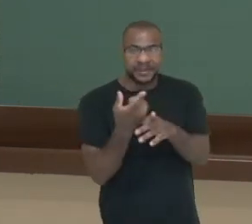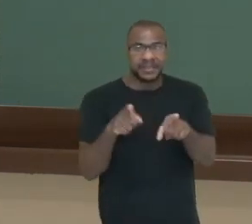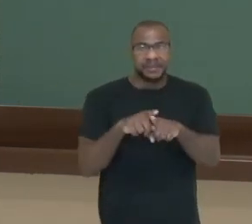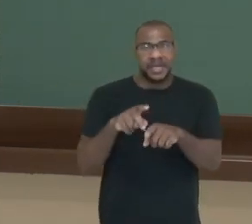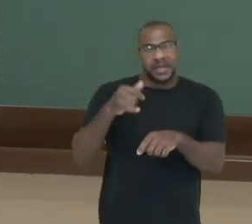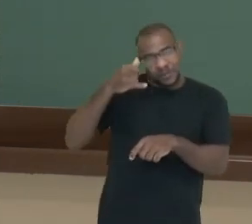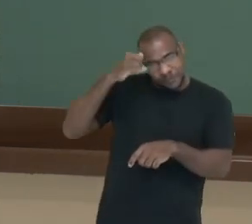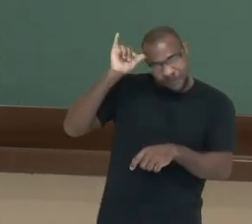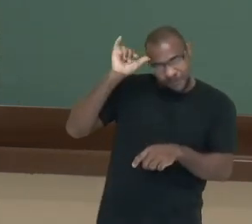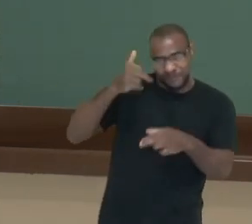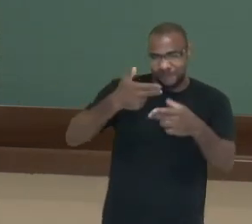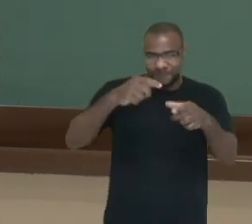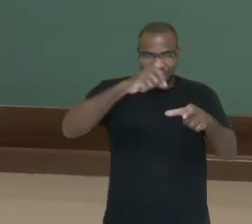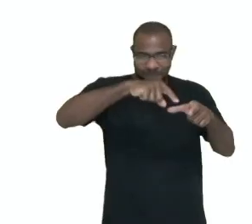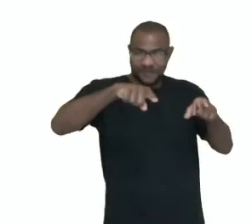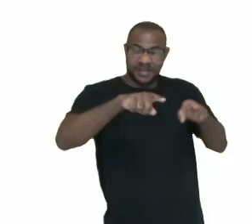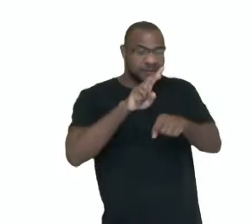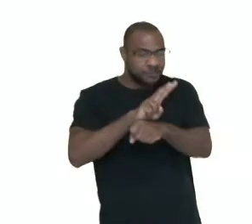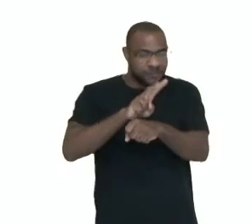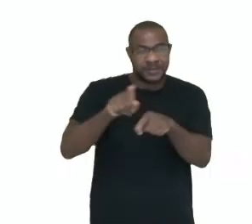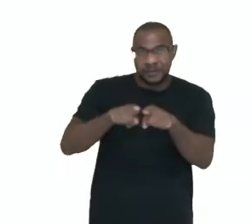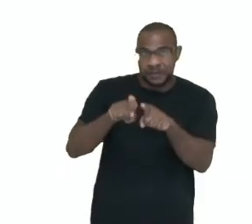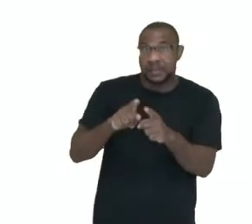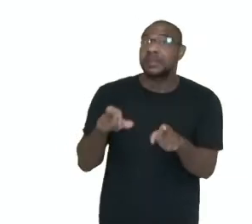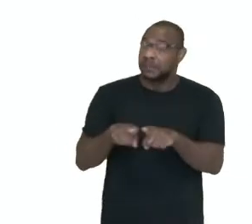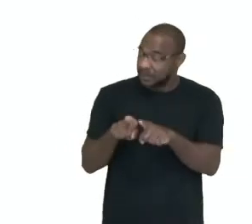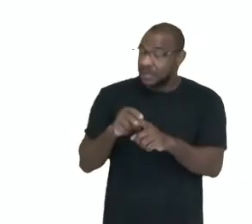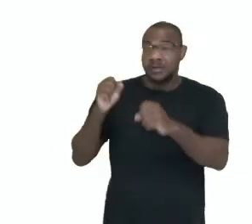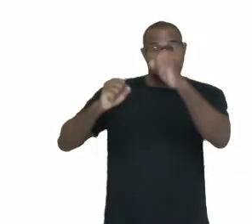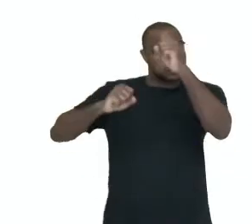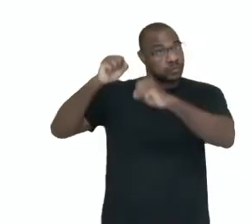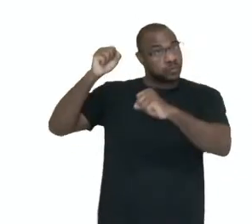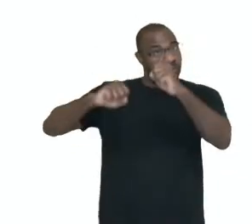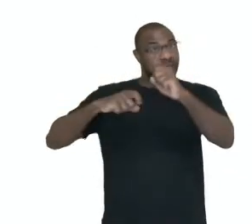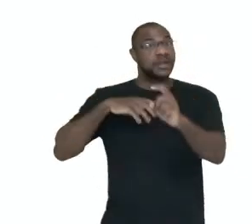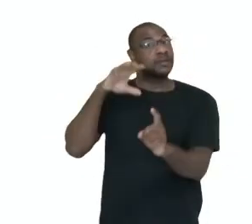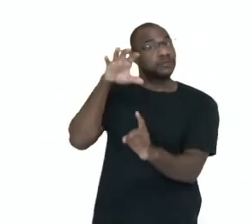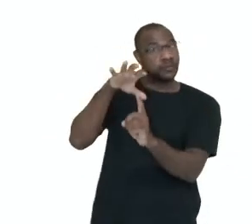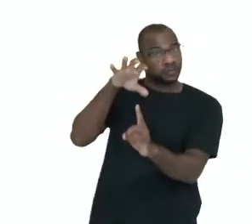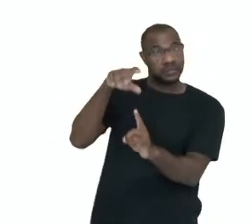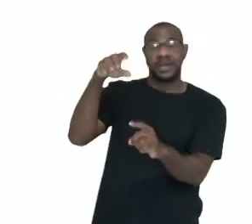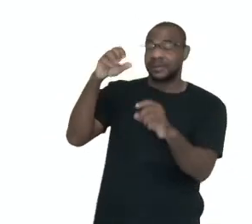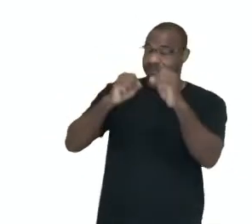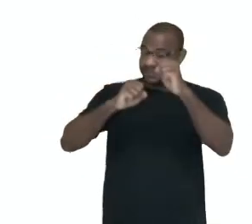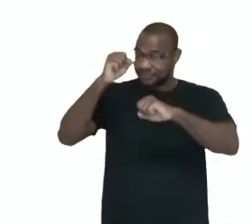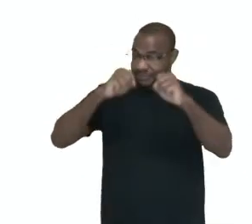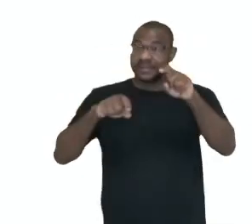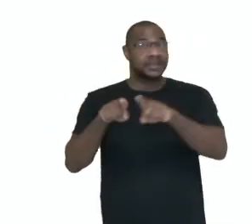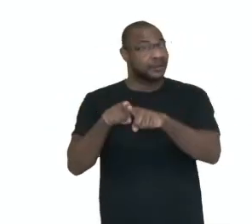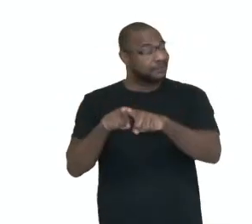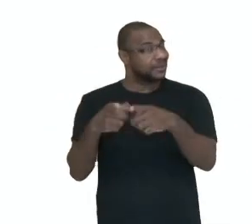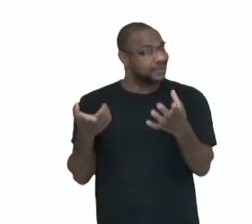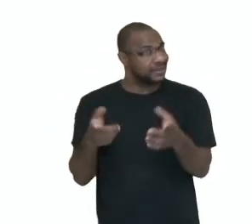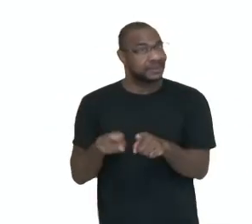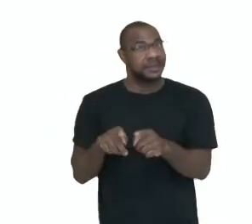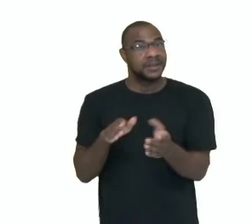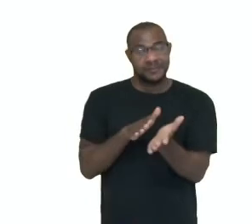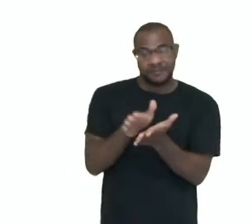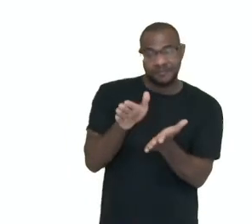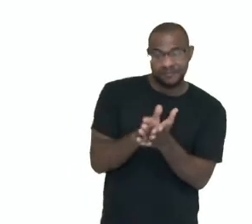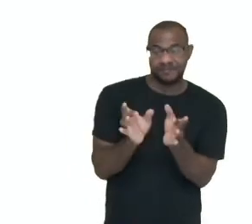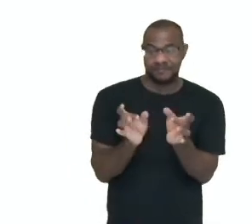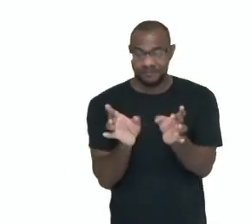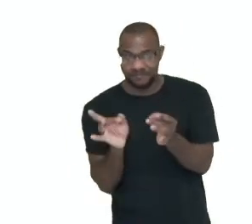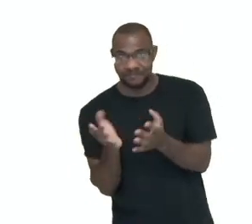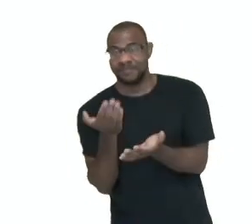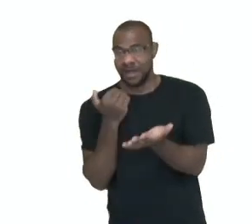animais diversificada, isso vai refletir na indústria. Então, vários tipos de indústria, tanto para bens de consumo quanto para bens de